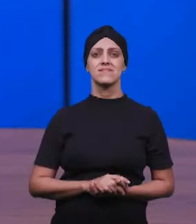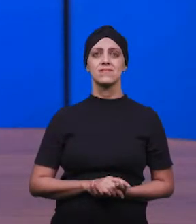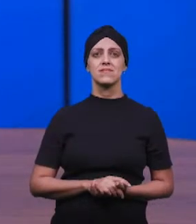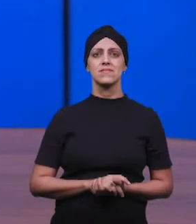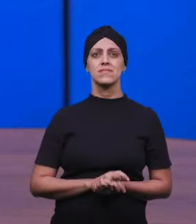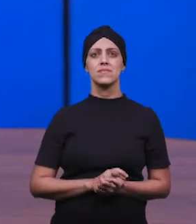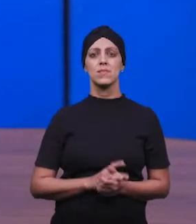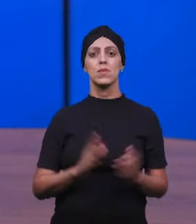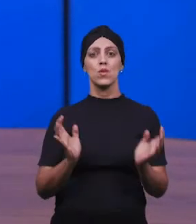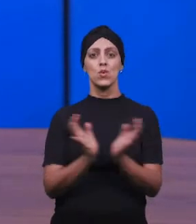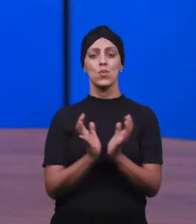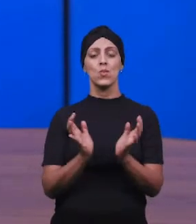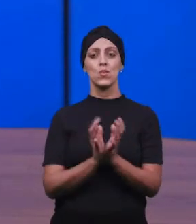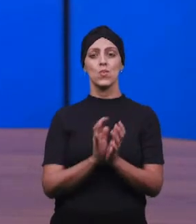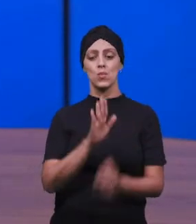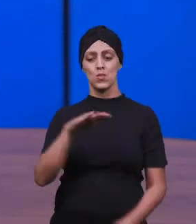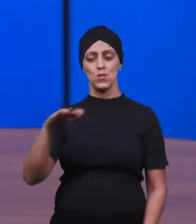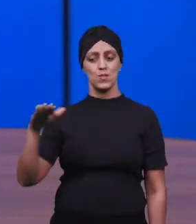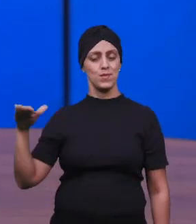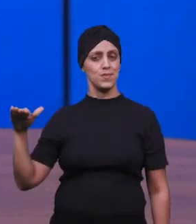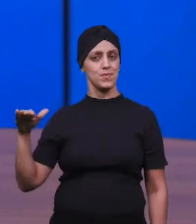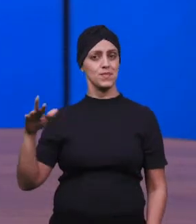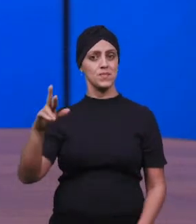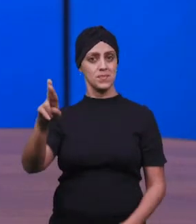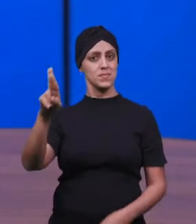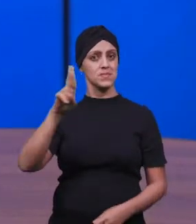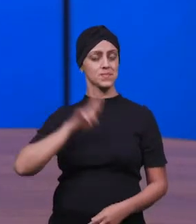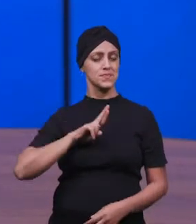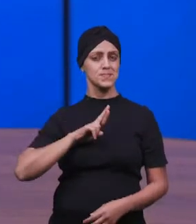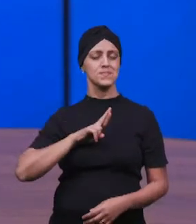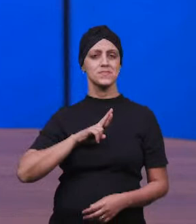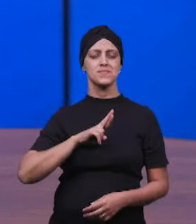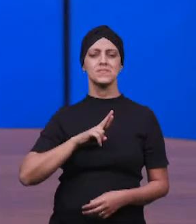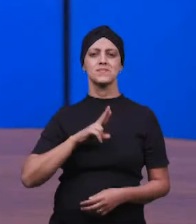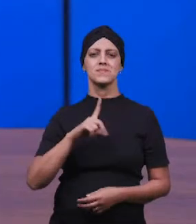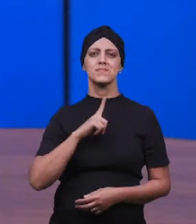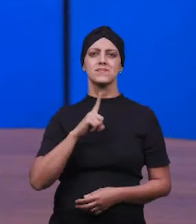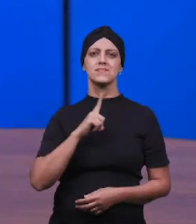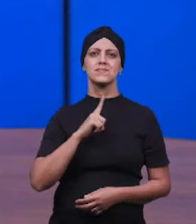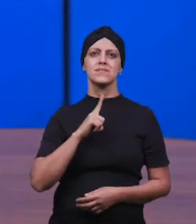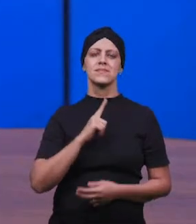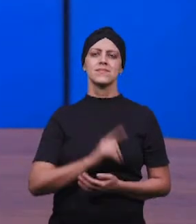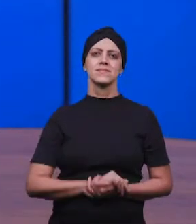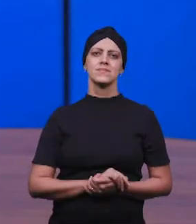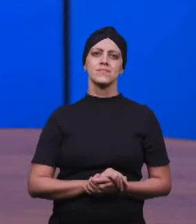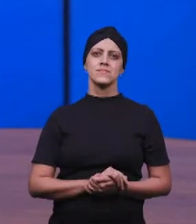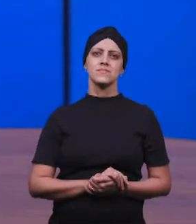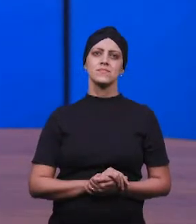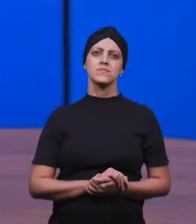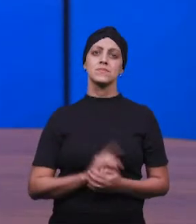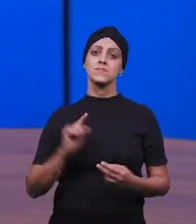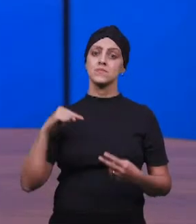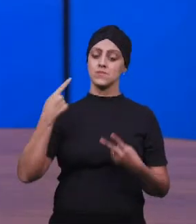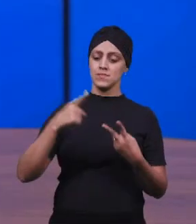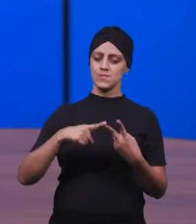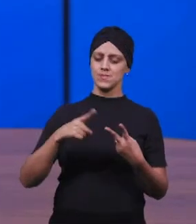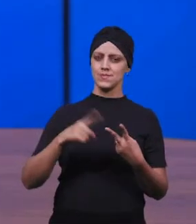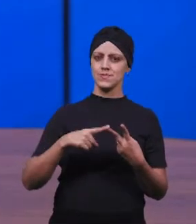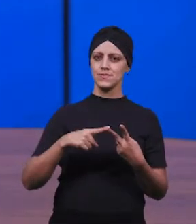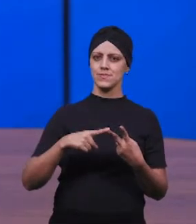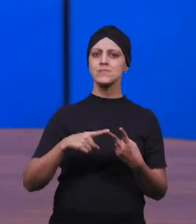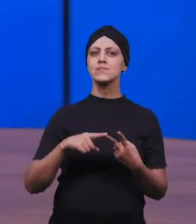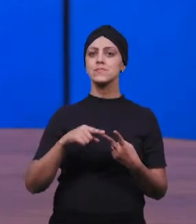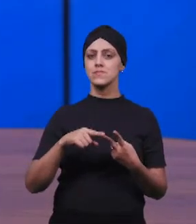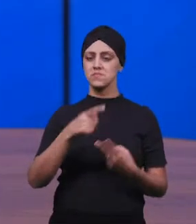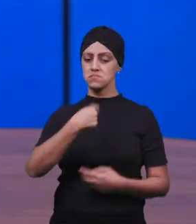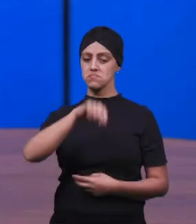também se chama Luxemburgo. E ali o grupo de intermediários vai dar uma resposta ali da nossa pergunta, uma primeira resposta.